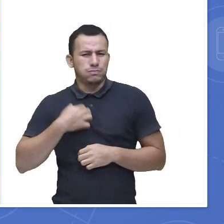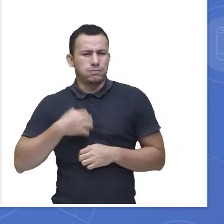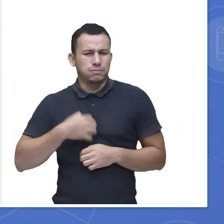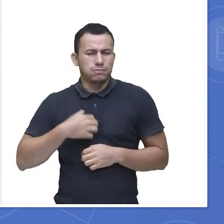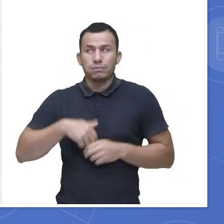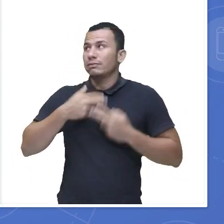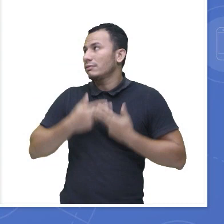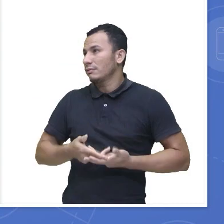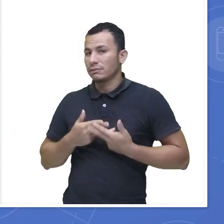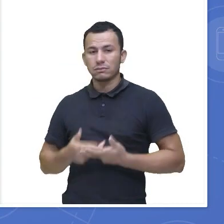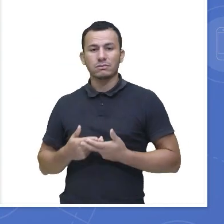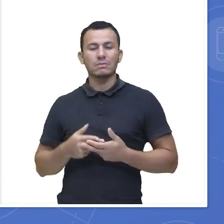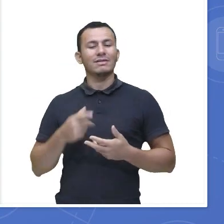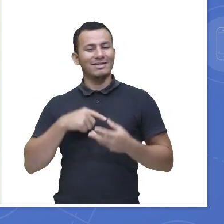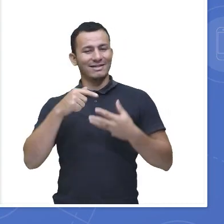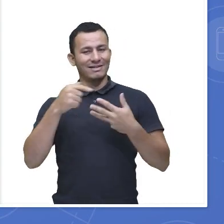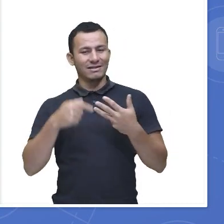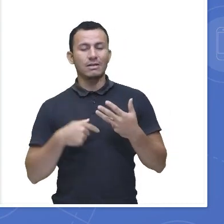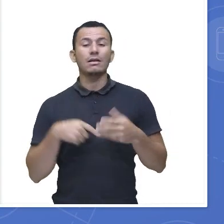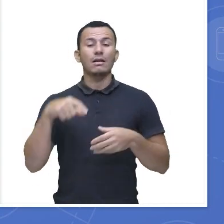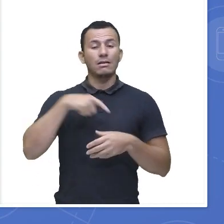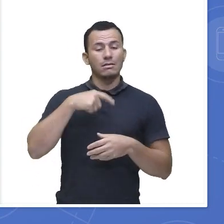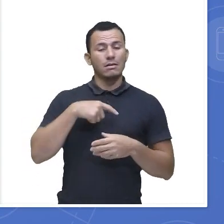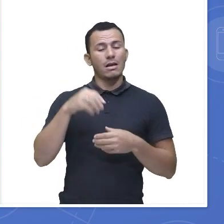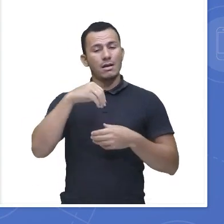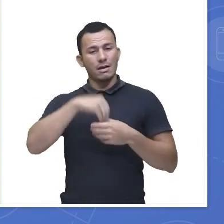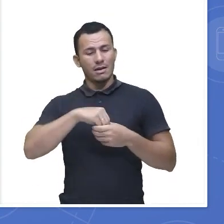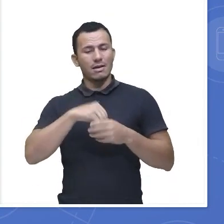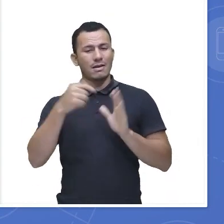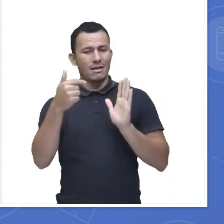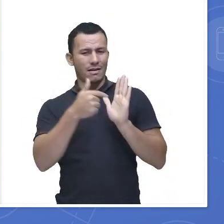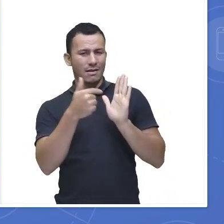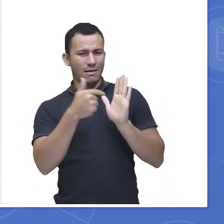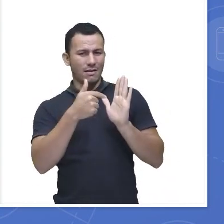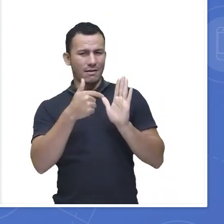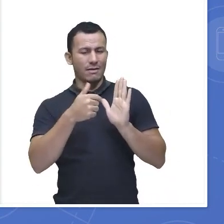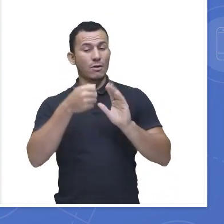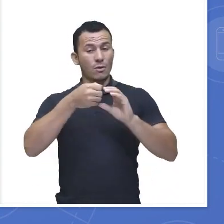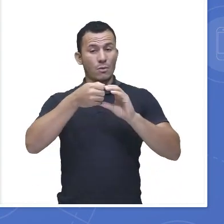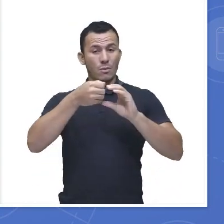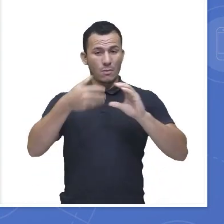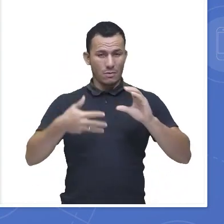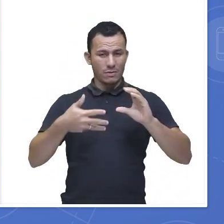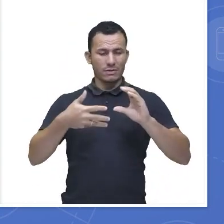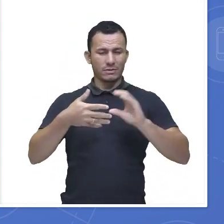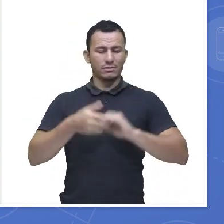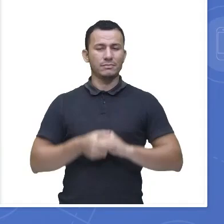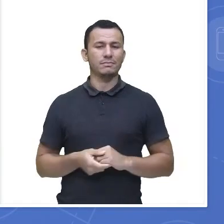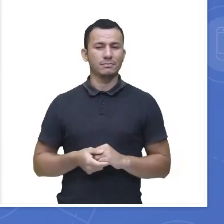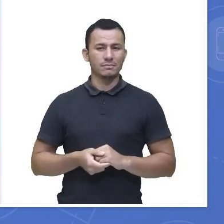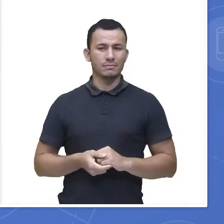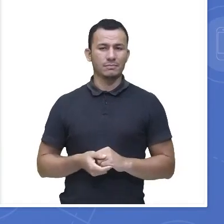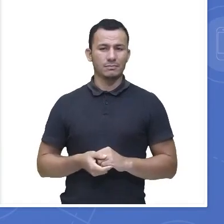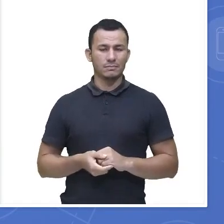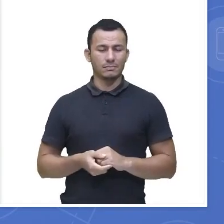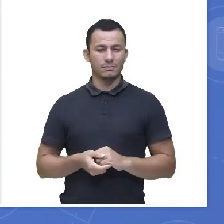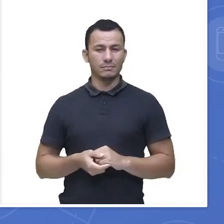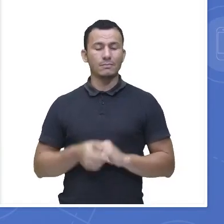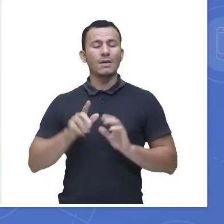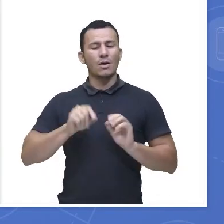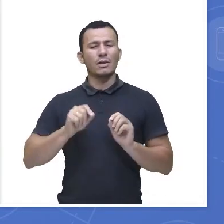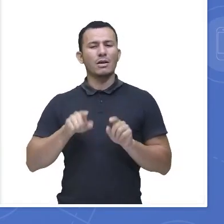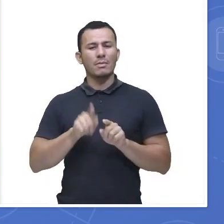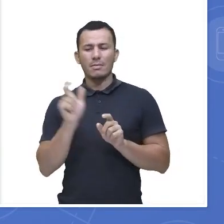e ela consiste exatamente naquilo que nós dizemos que é dizer exatamente o contrário,